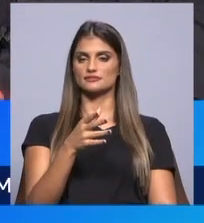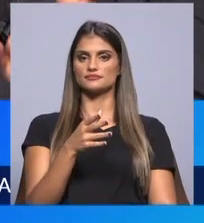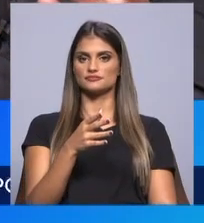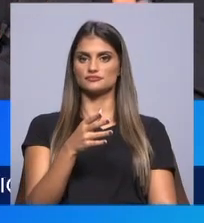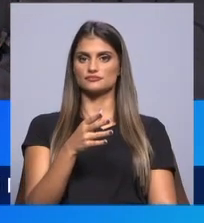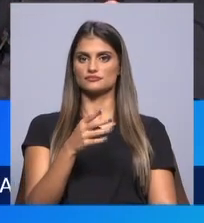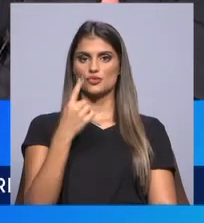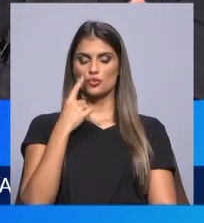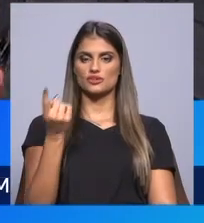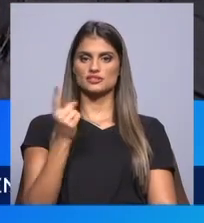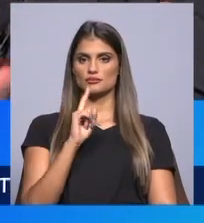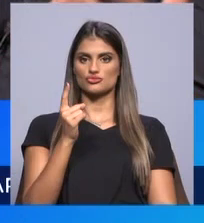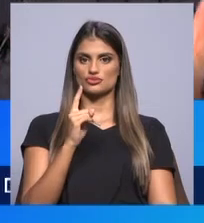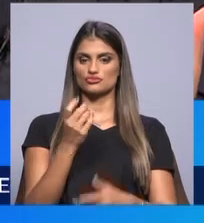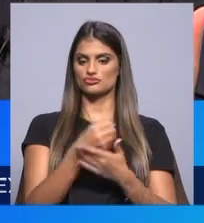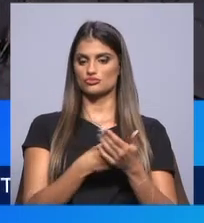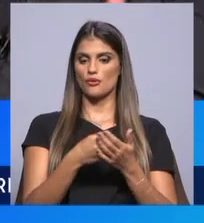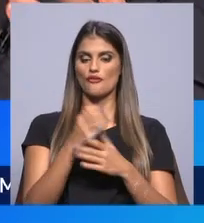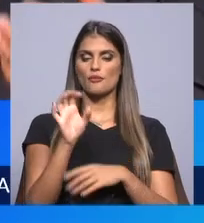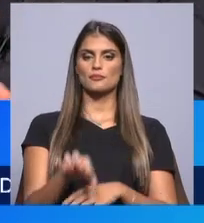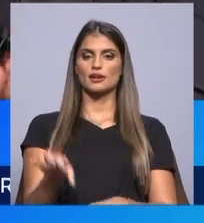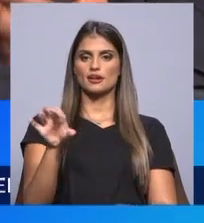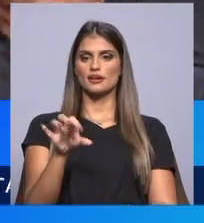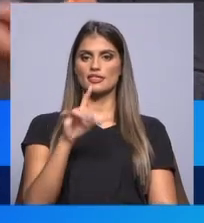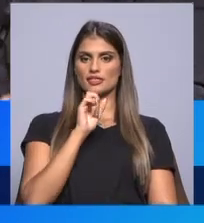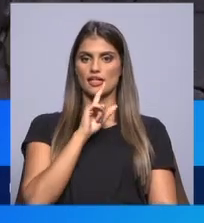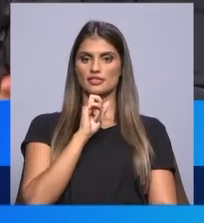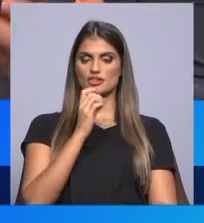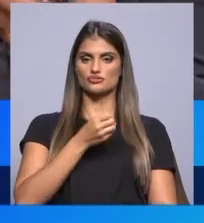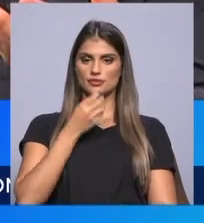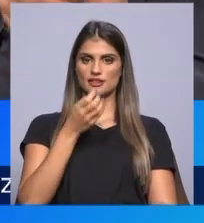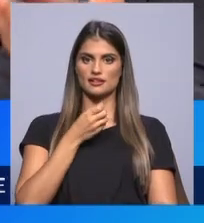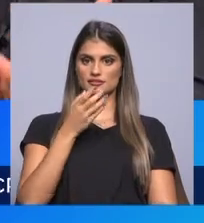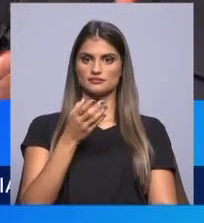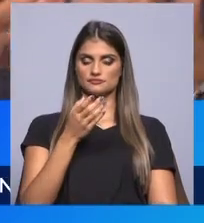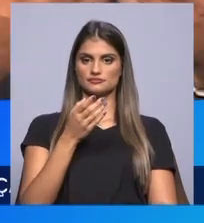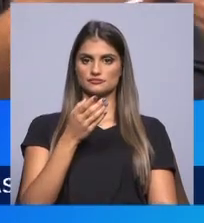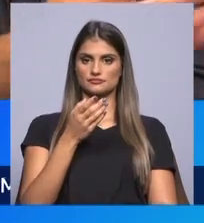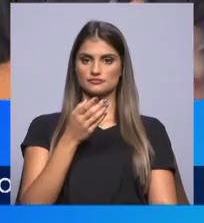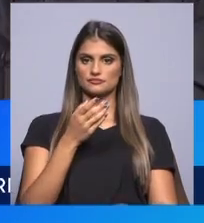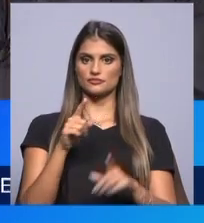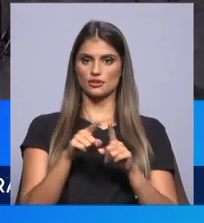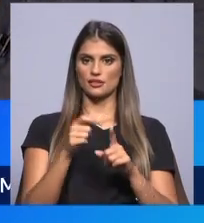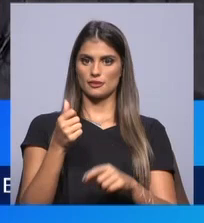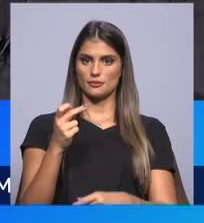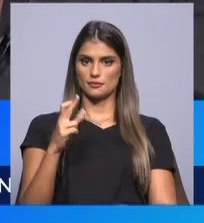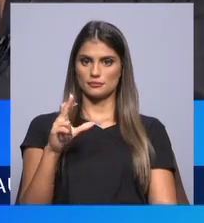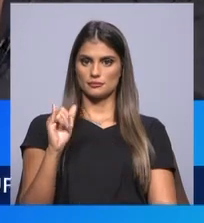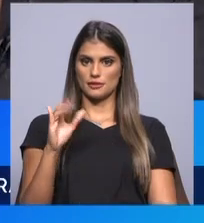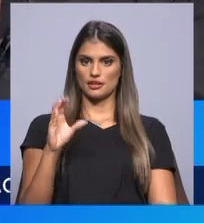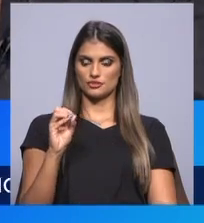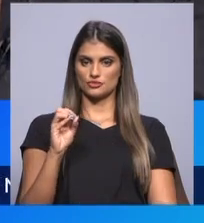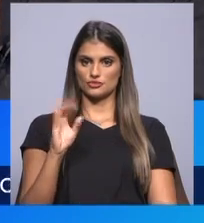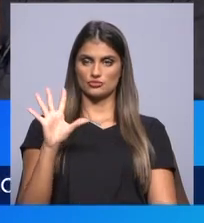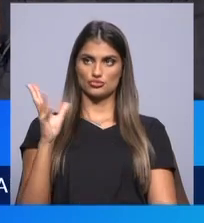não conhecemos ainda nenhum mecanismo que consiga explicar a existência de bário precisamente na